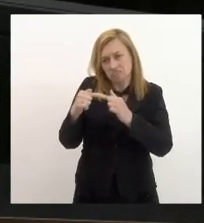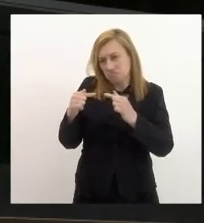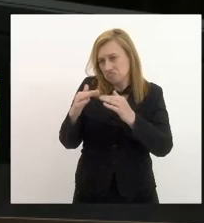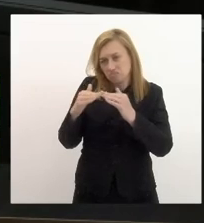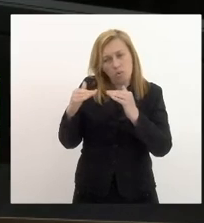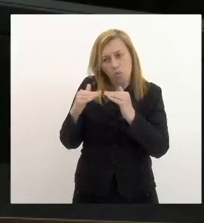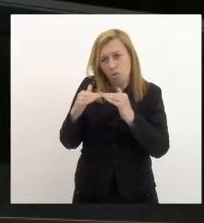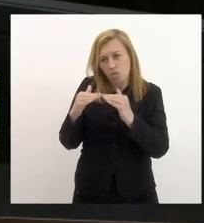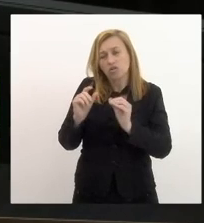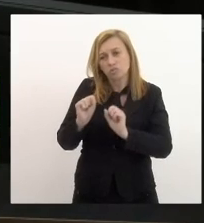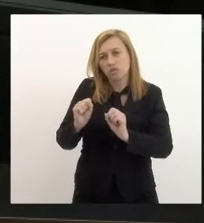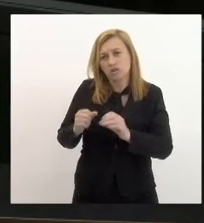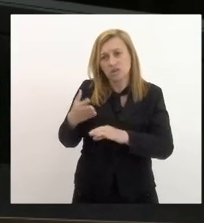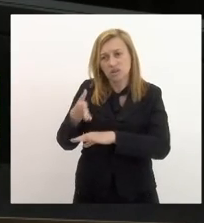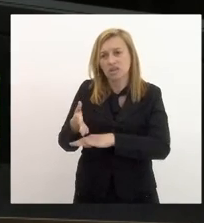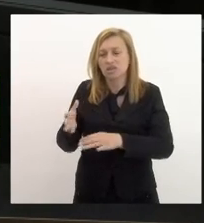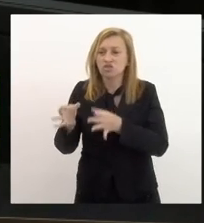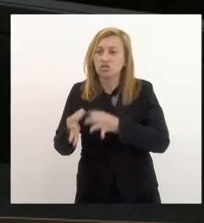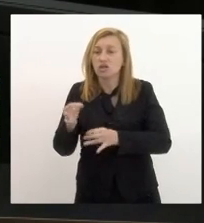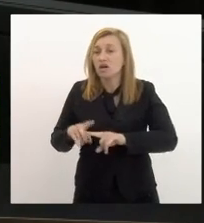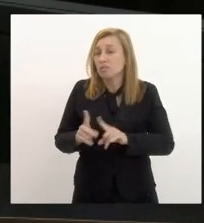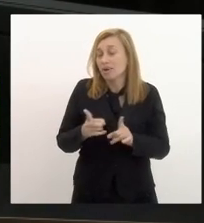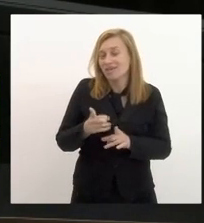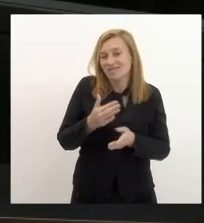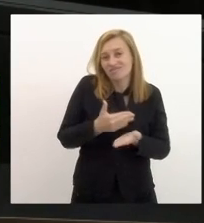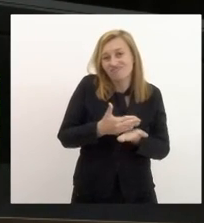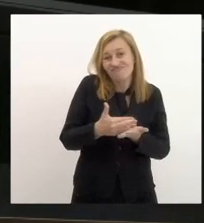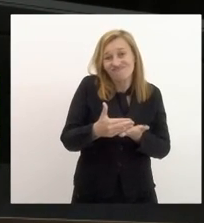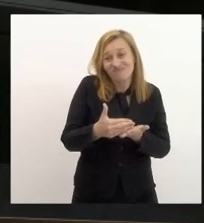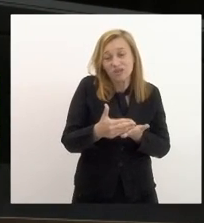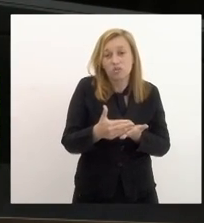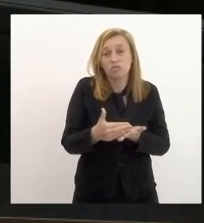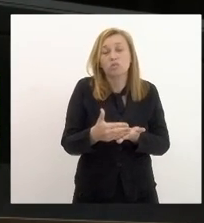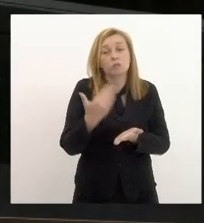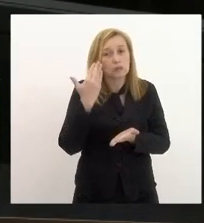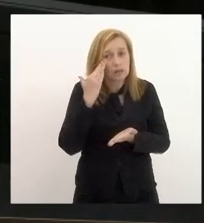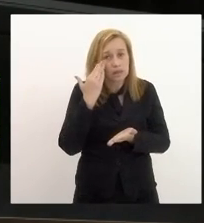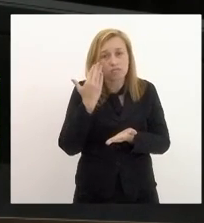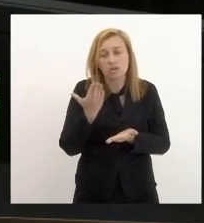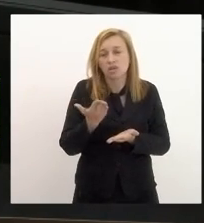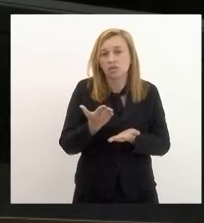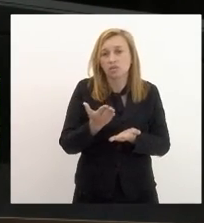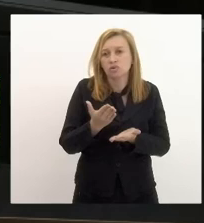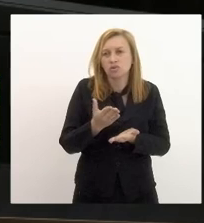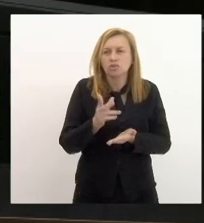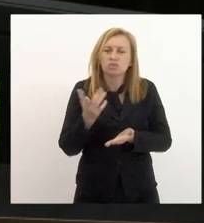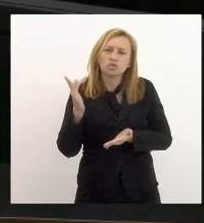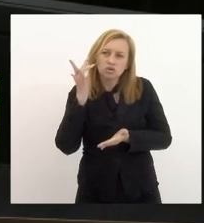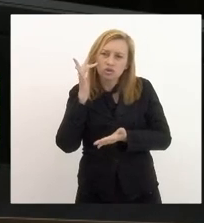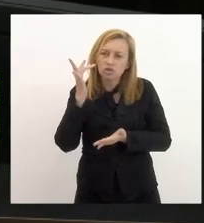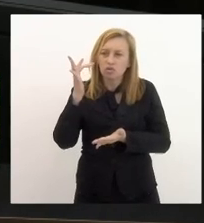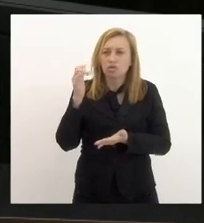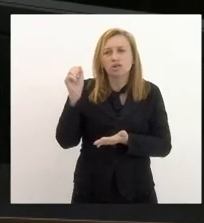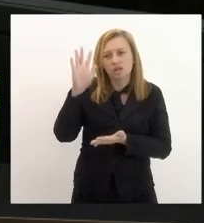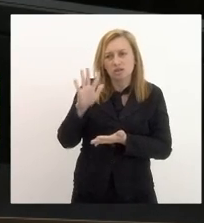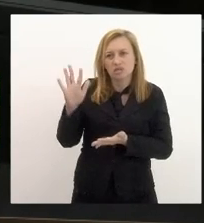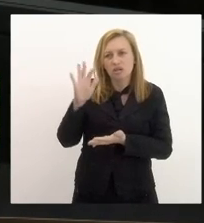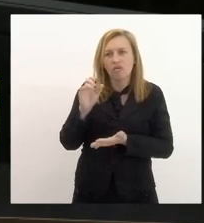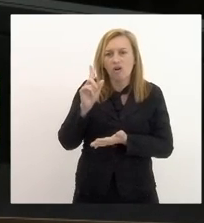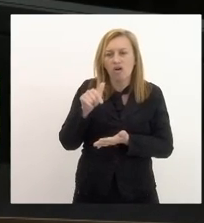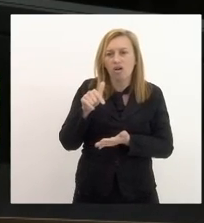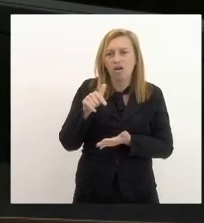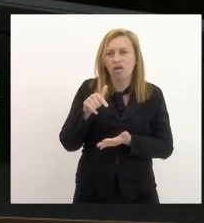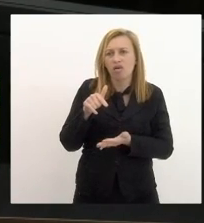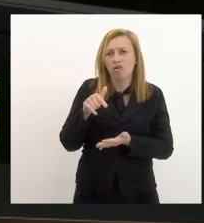com determinada coisa posso entrar na justiça mas em princípio o entendimento do Tesouro Nacional é